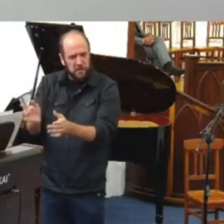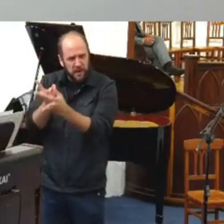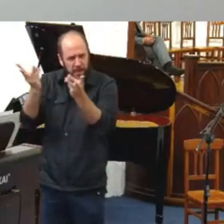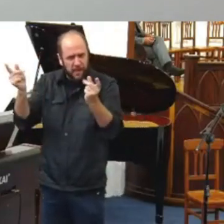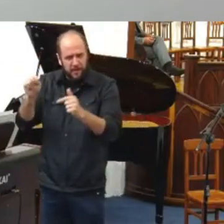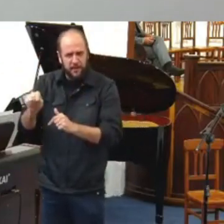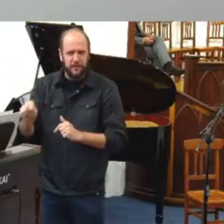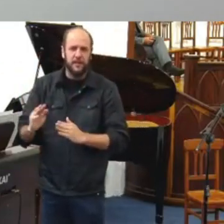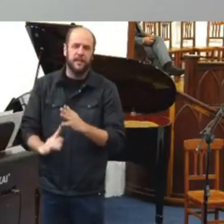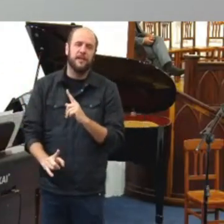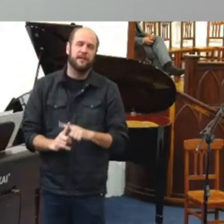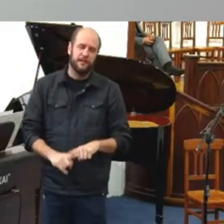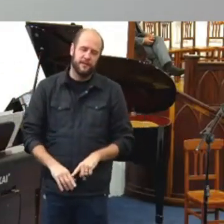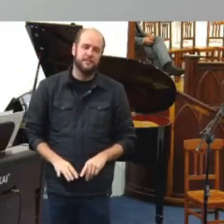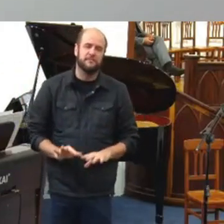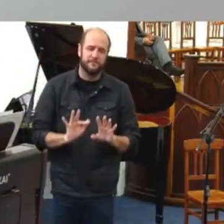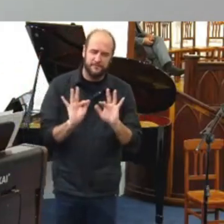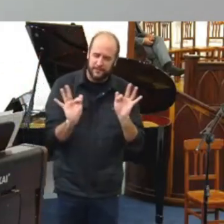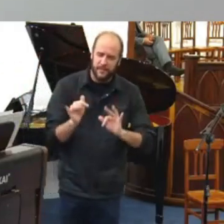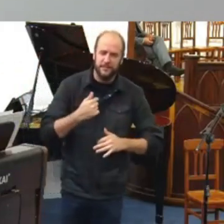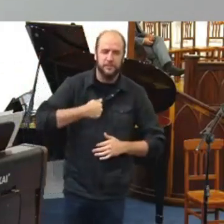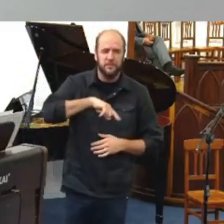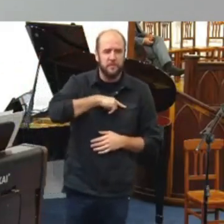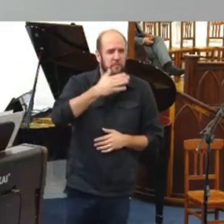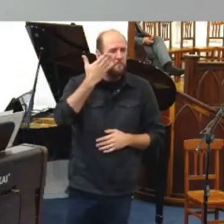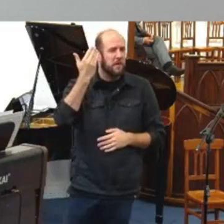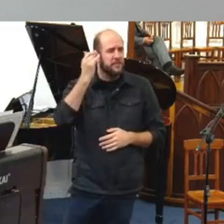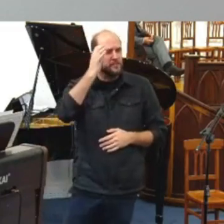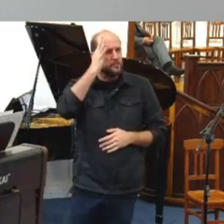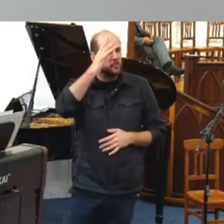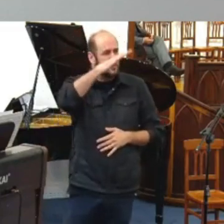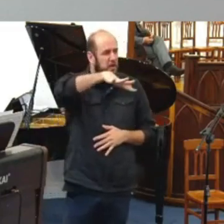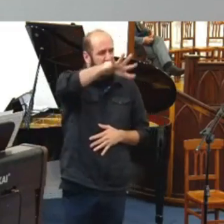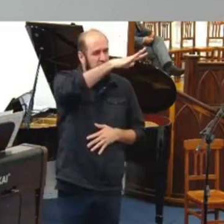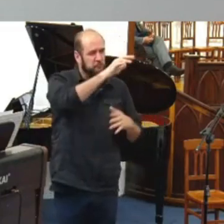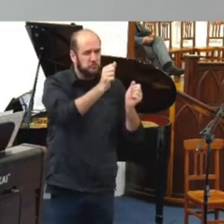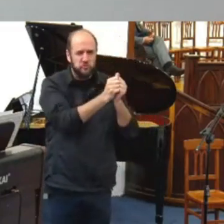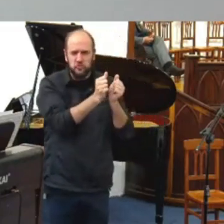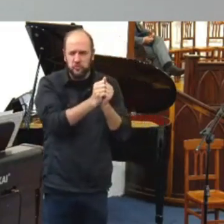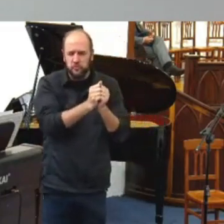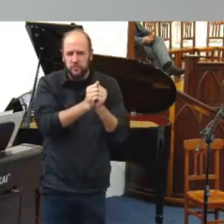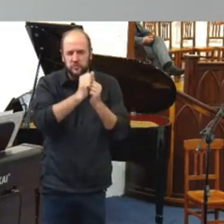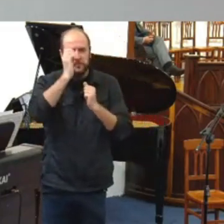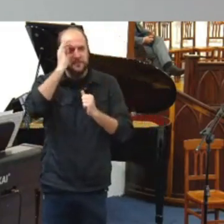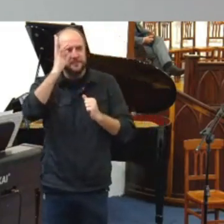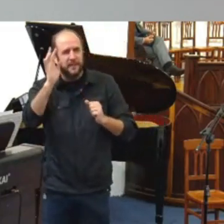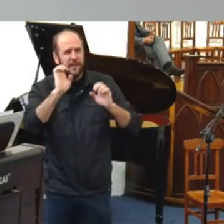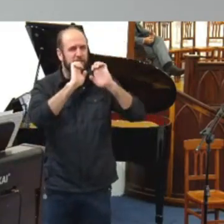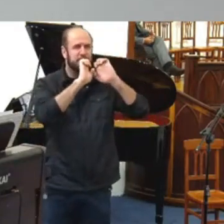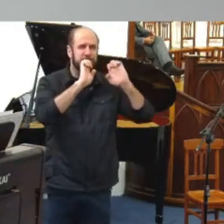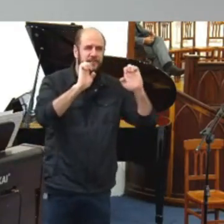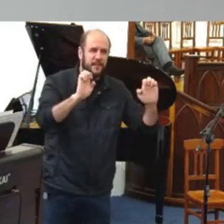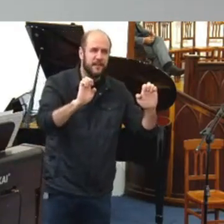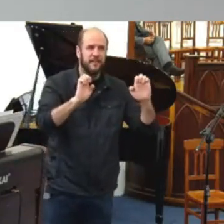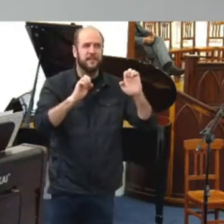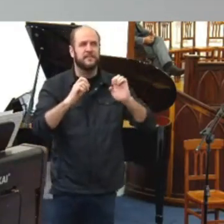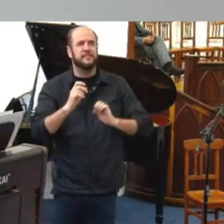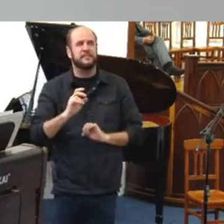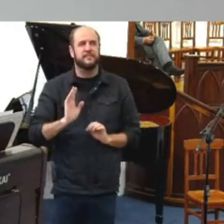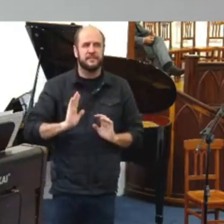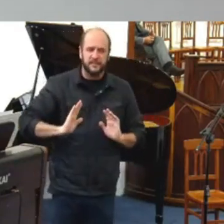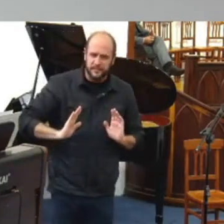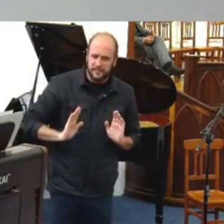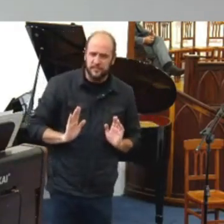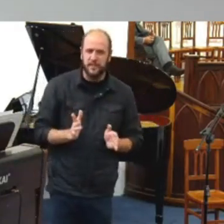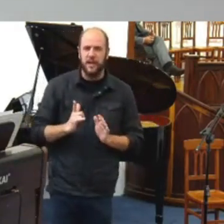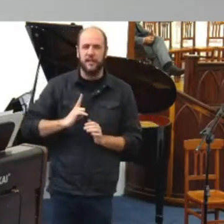ali, né? Por meio desse que foi um sonho nosso como igreja, os evangelismos. Nós já temos